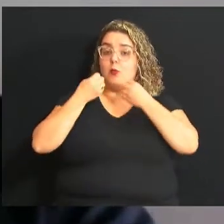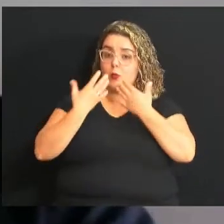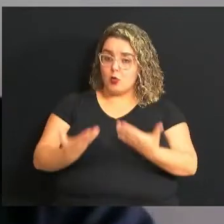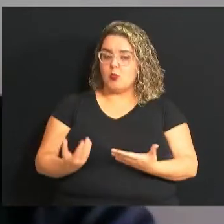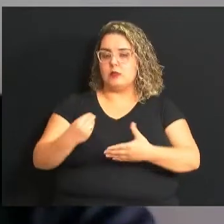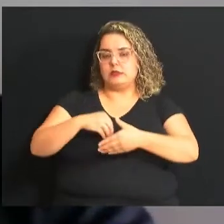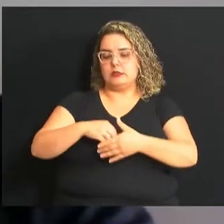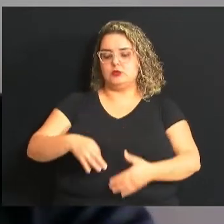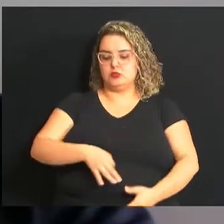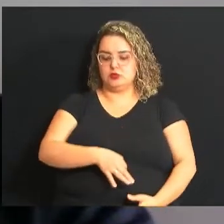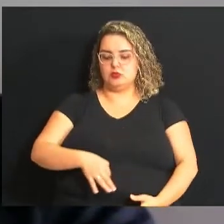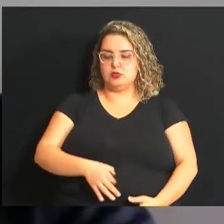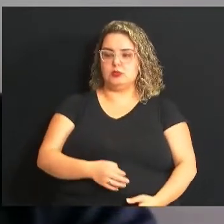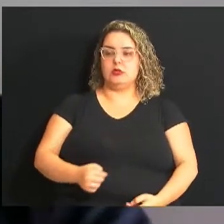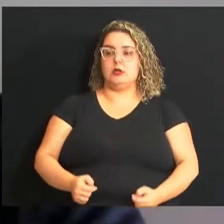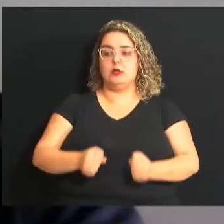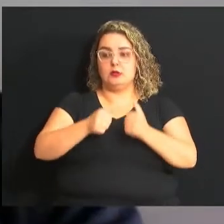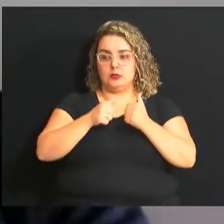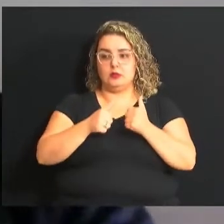ela favorece a